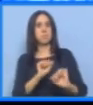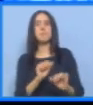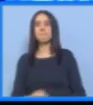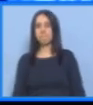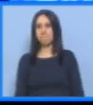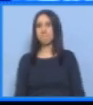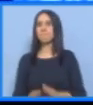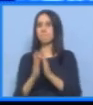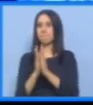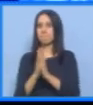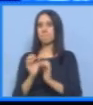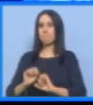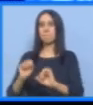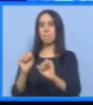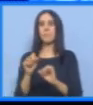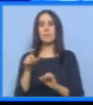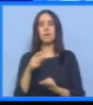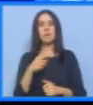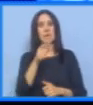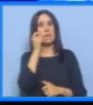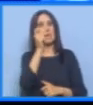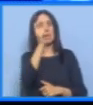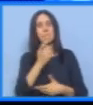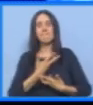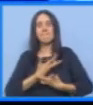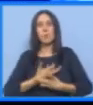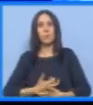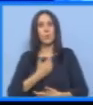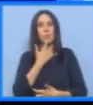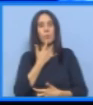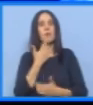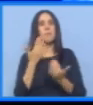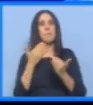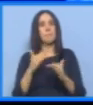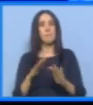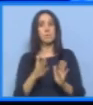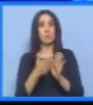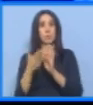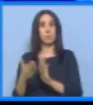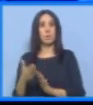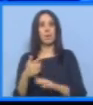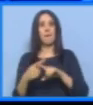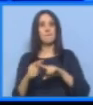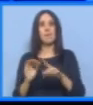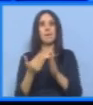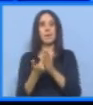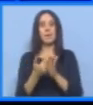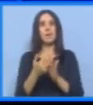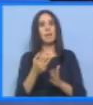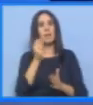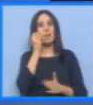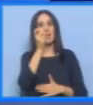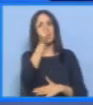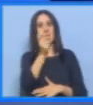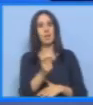anti-eclesial. Ora, isso magoou muito. Mas isso, por outro lado, só estimulou aquele lado dele